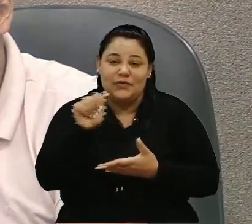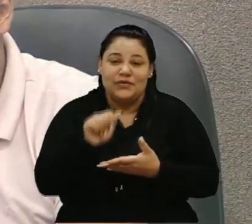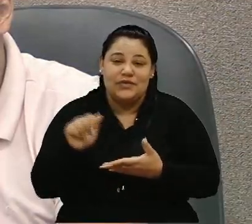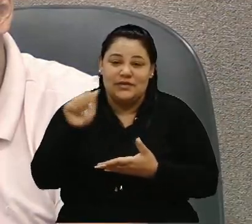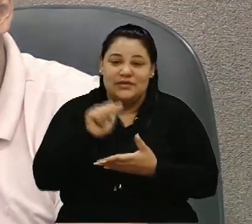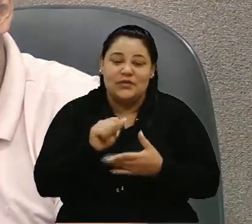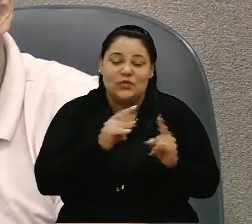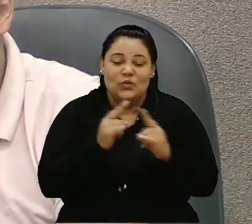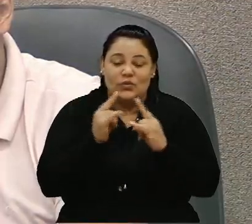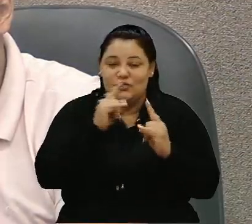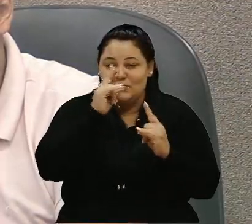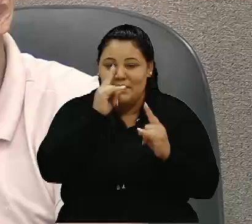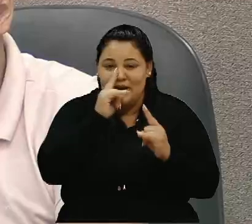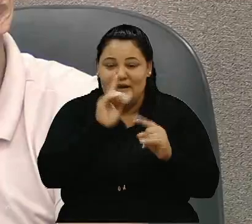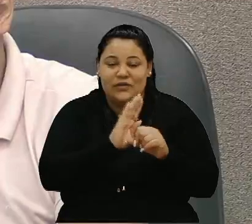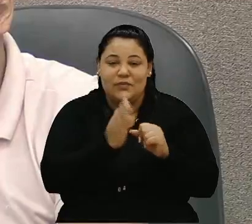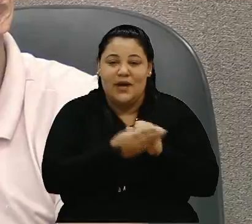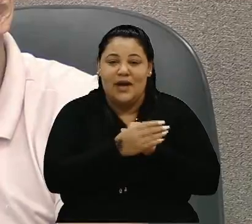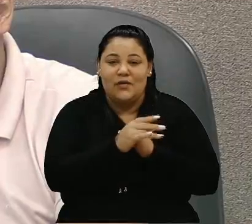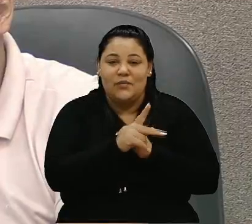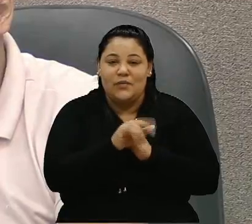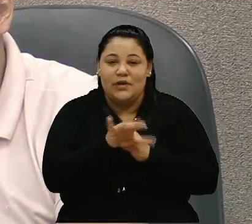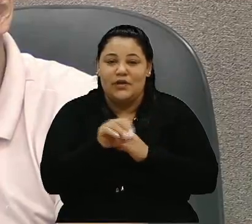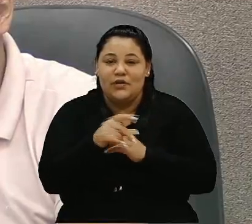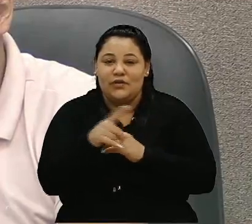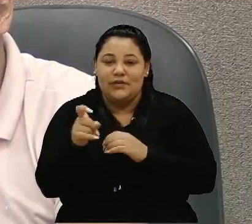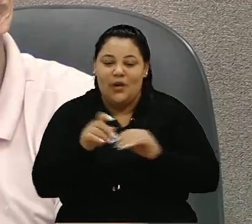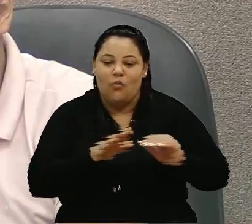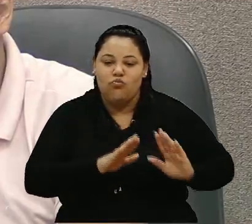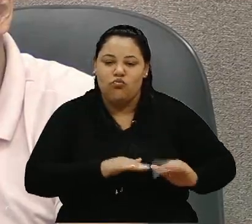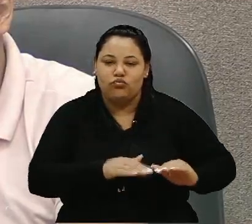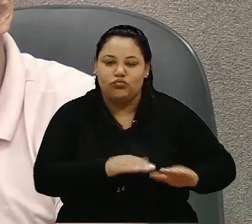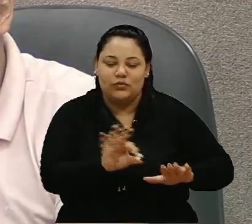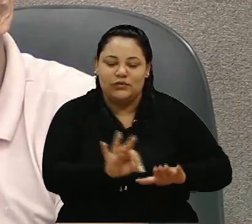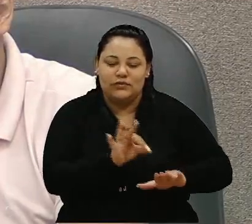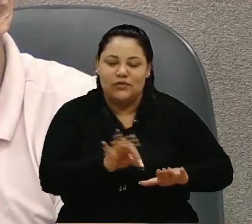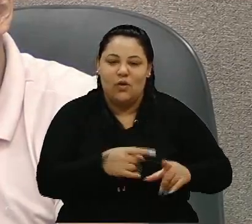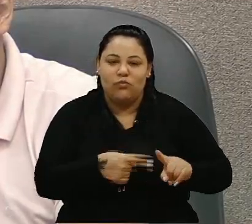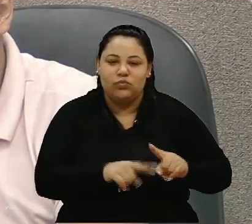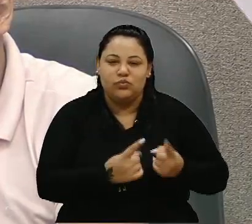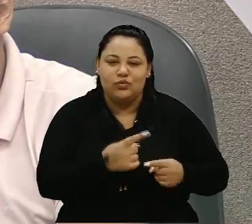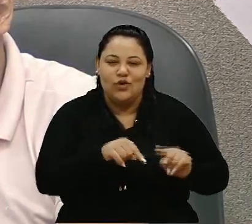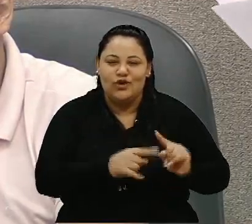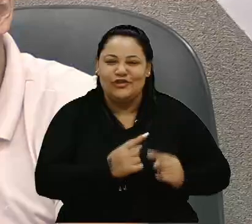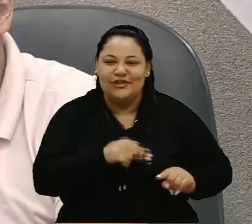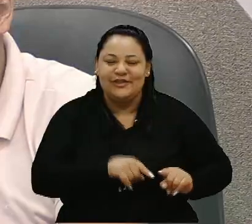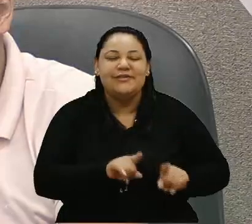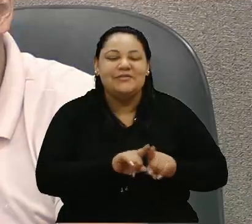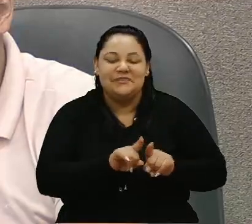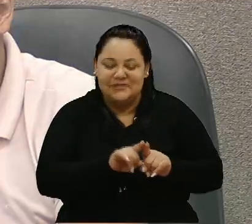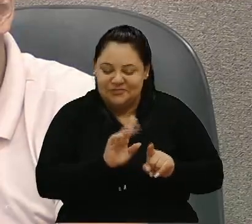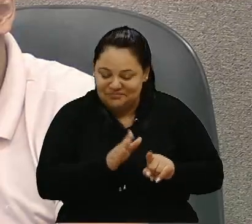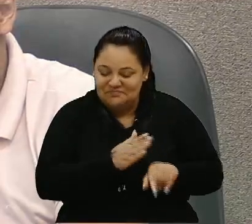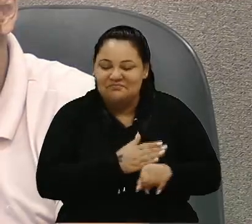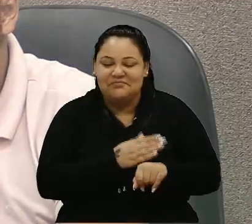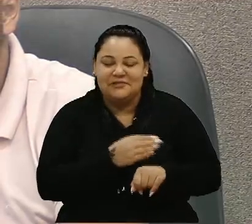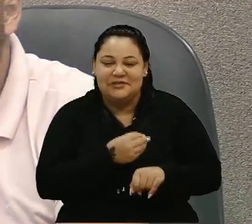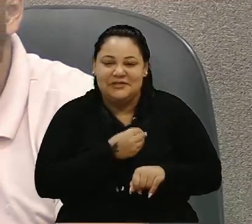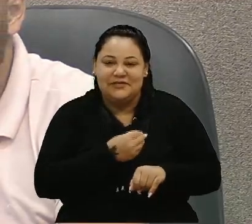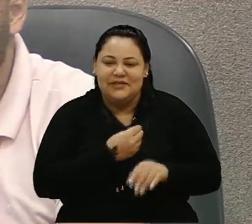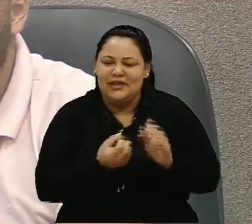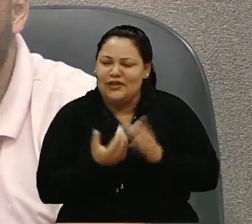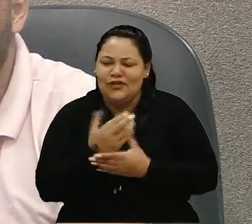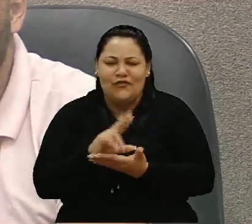X. Habilidades sempre em costura, tricô e crochê se destacavam, resultaram na criação, produção e confecção de